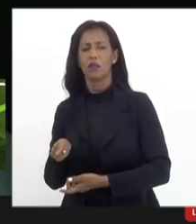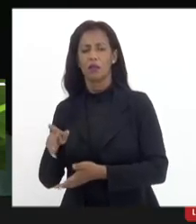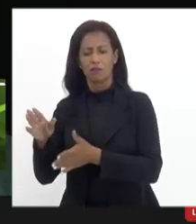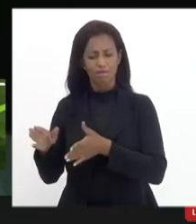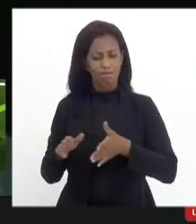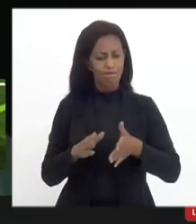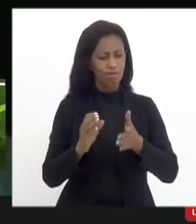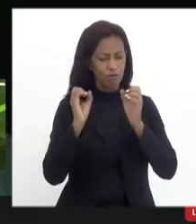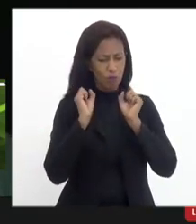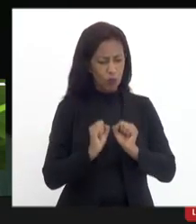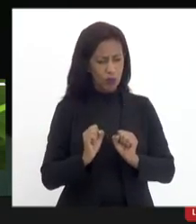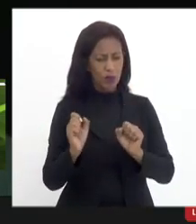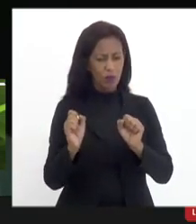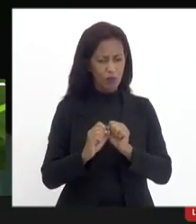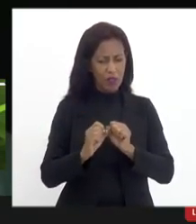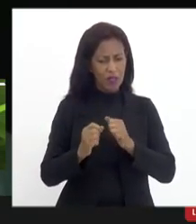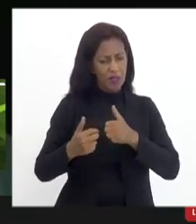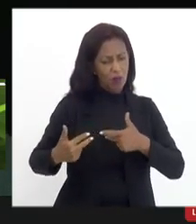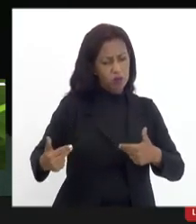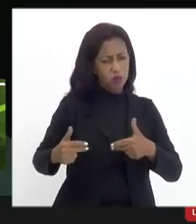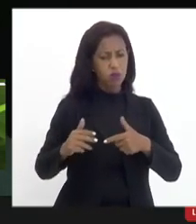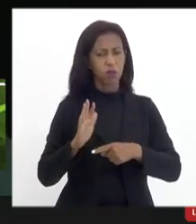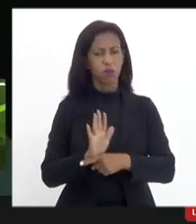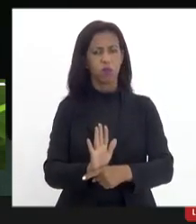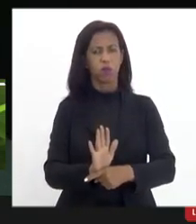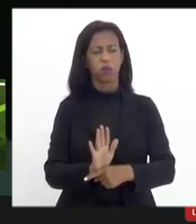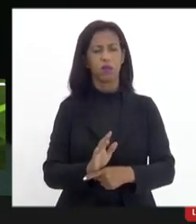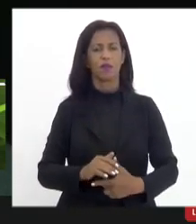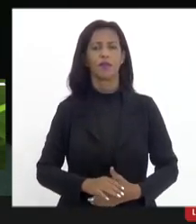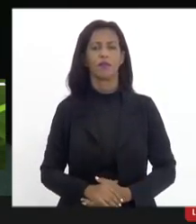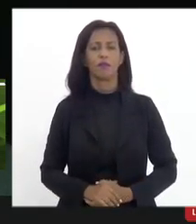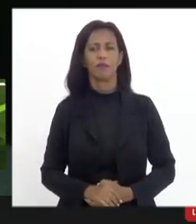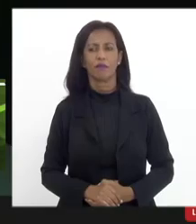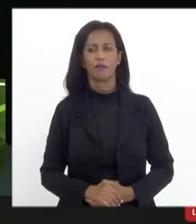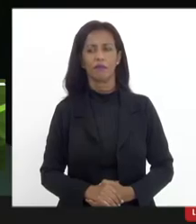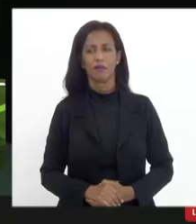para que possamos fazer algo em benefício deles.